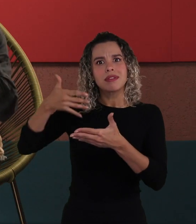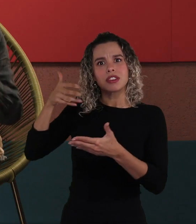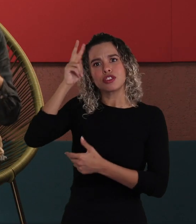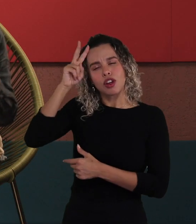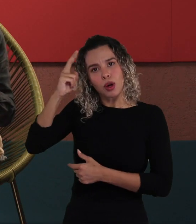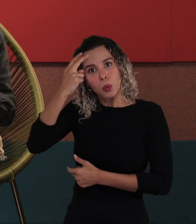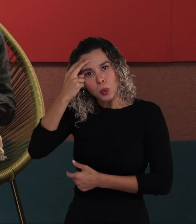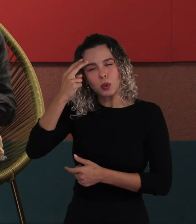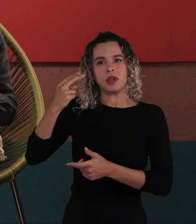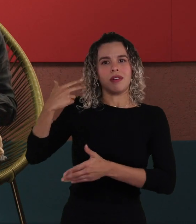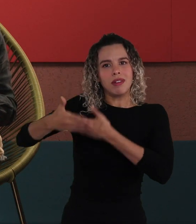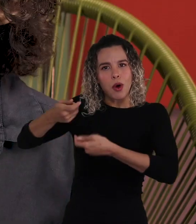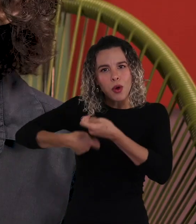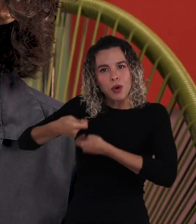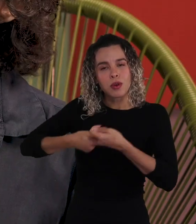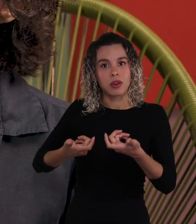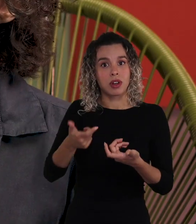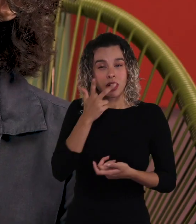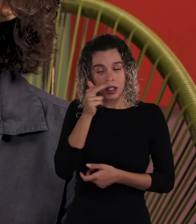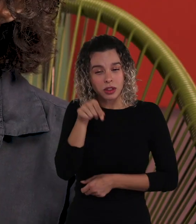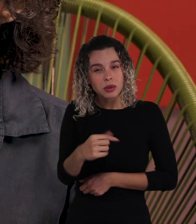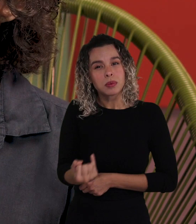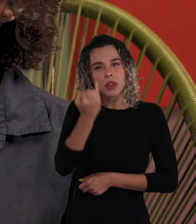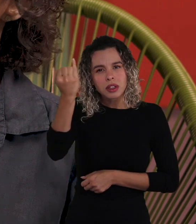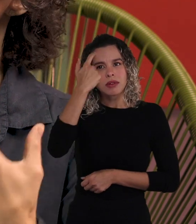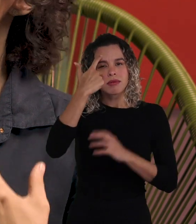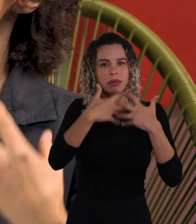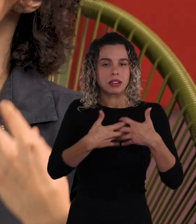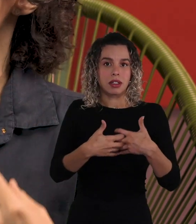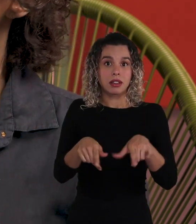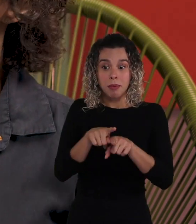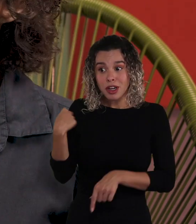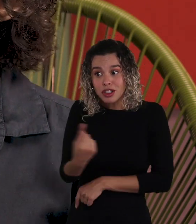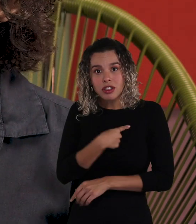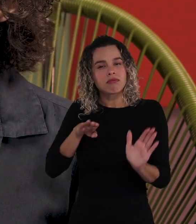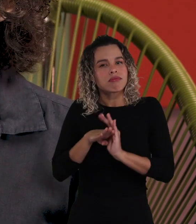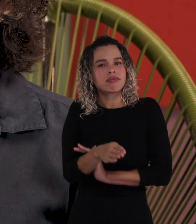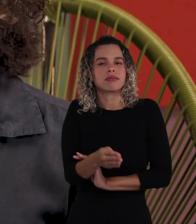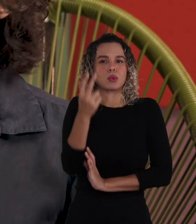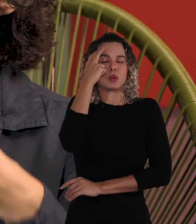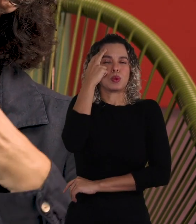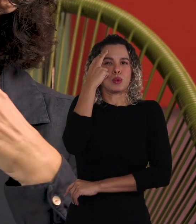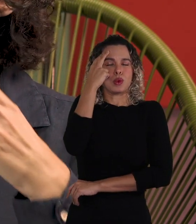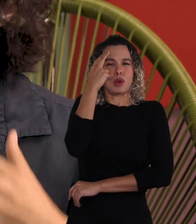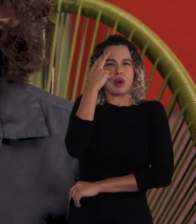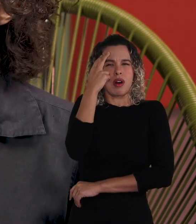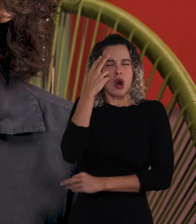com o processo cultural de constituição também. É importante que a gente pense, inclusive, os nossos próprios hábitos